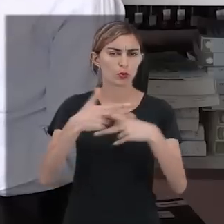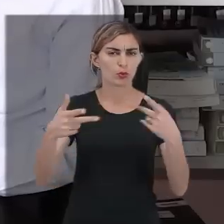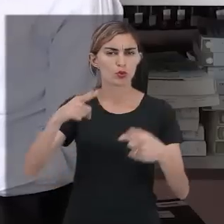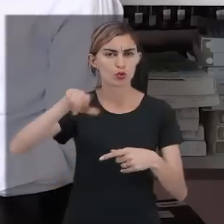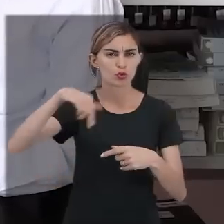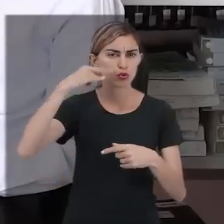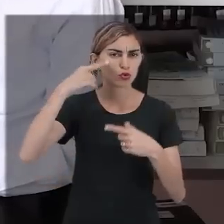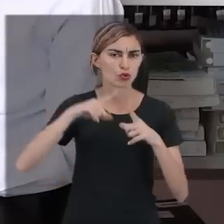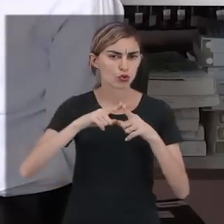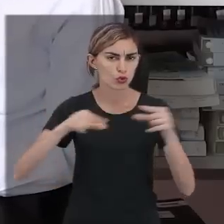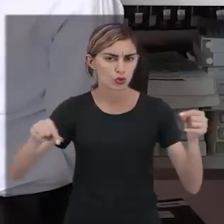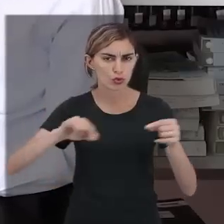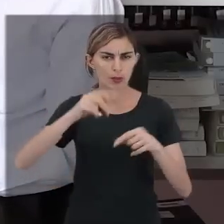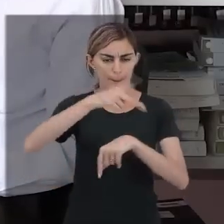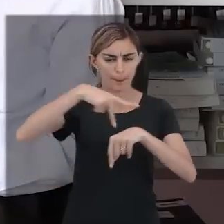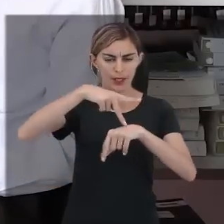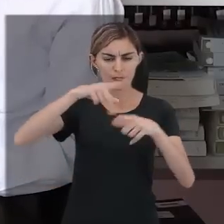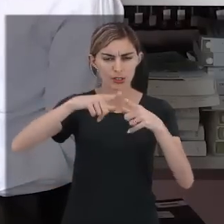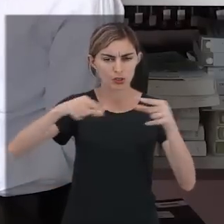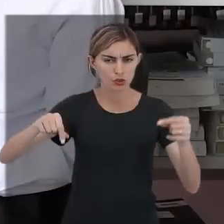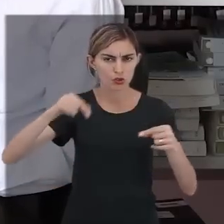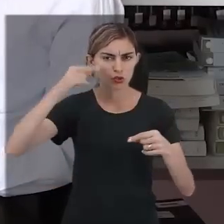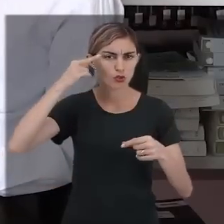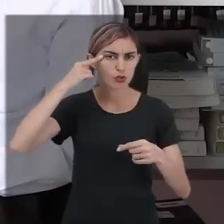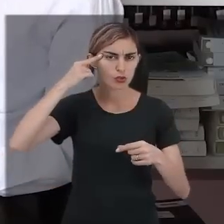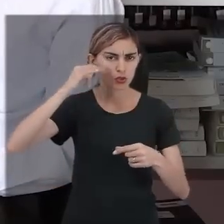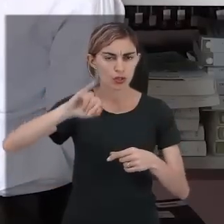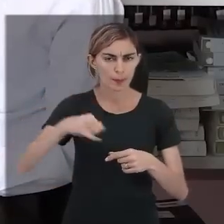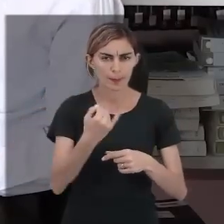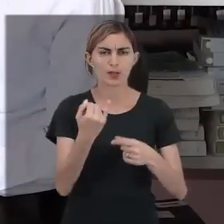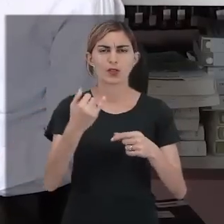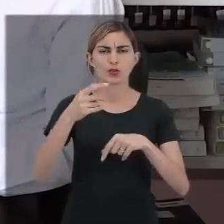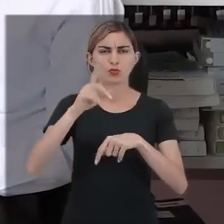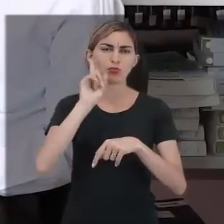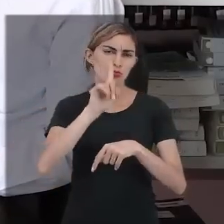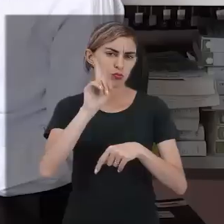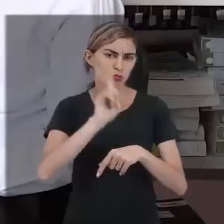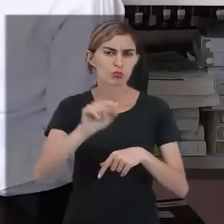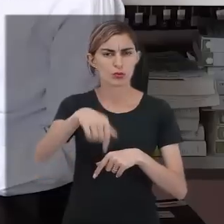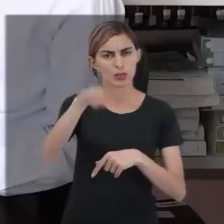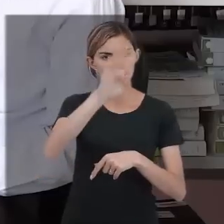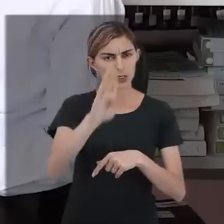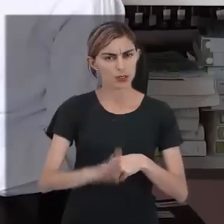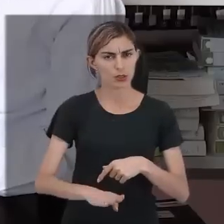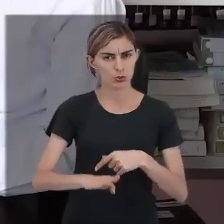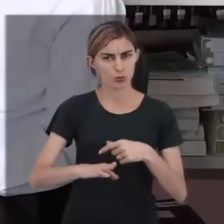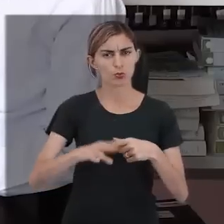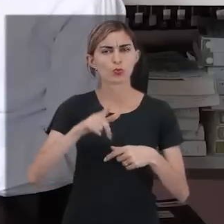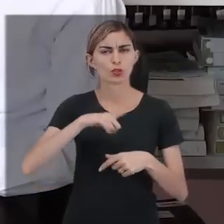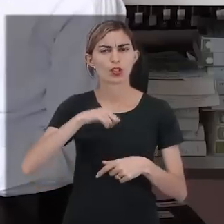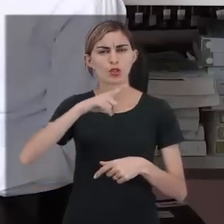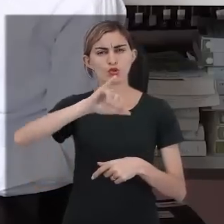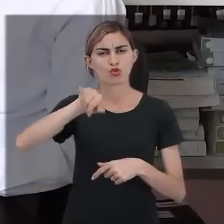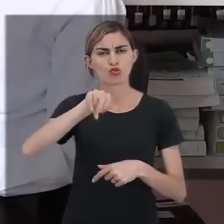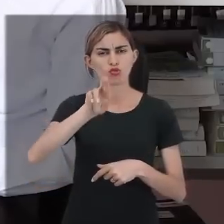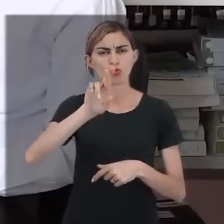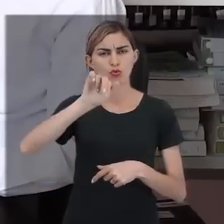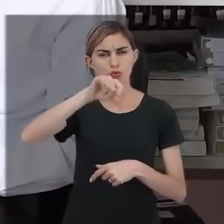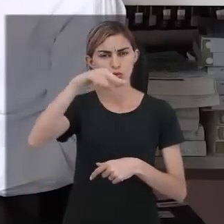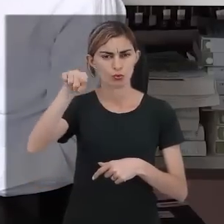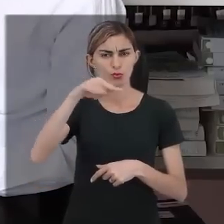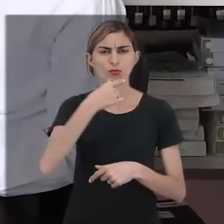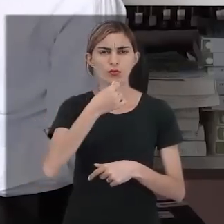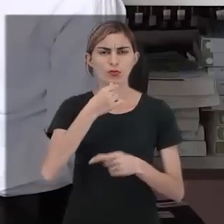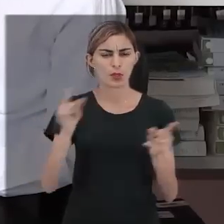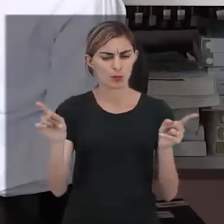Japão, nos Estados Unidos e posteriormente no Brasil. Um deles é Juran. Juran, ele tem uma definição bem